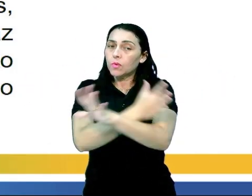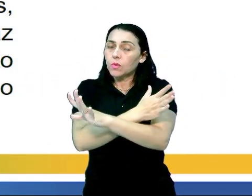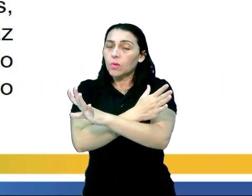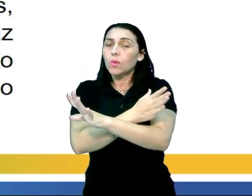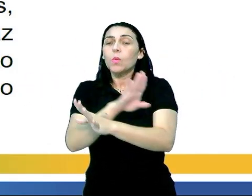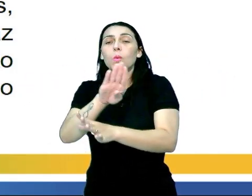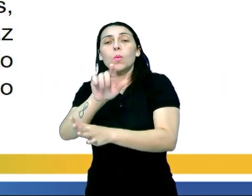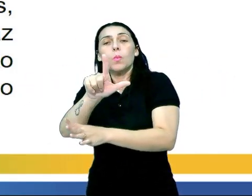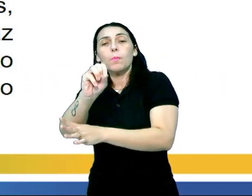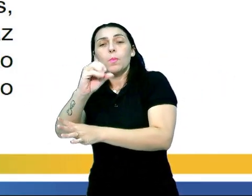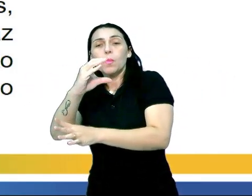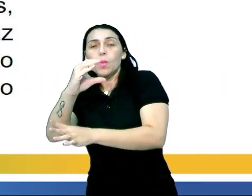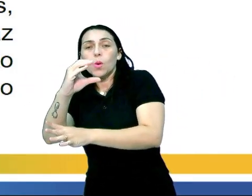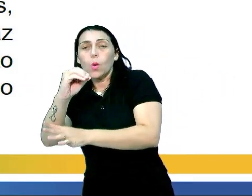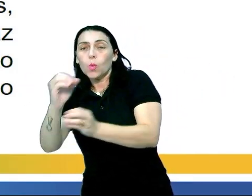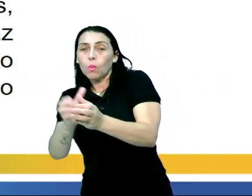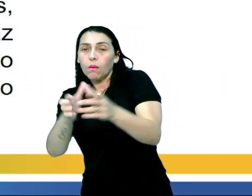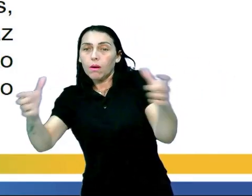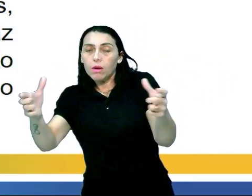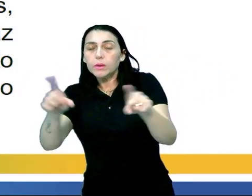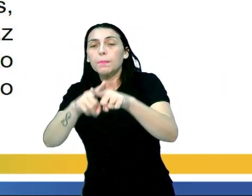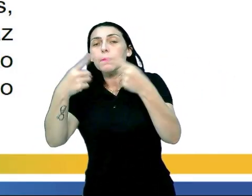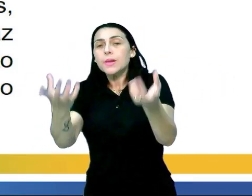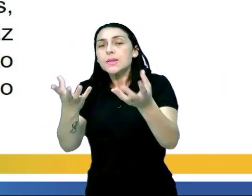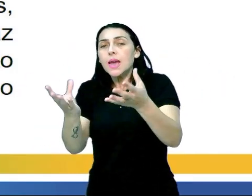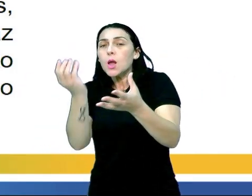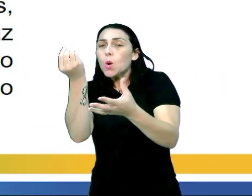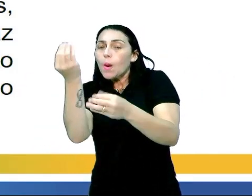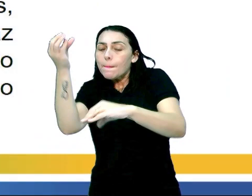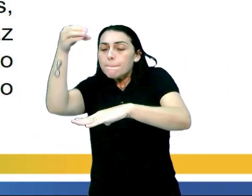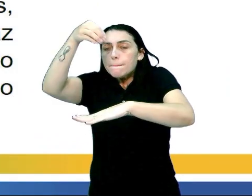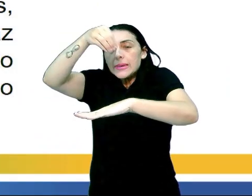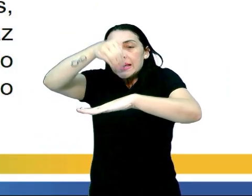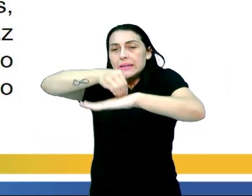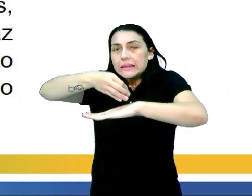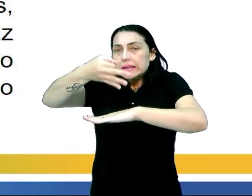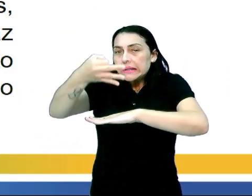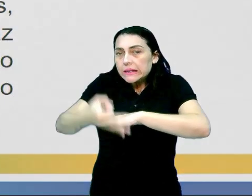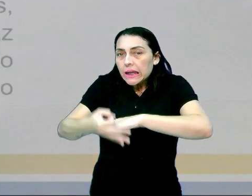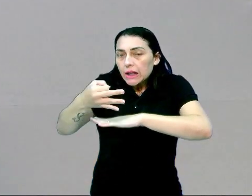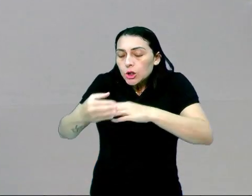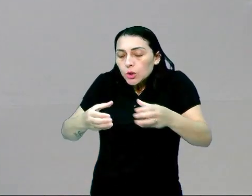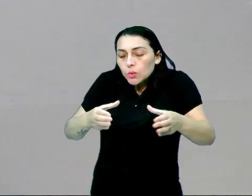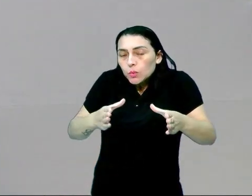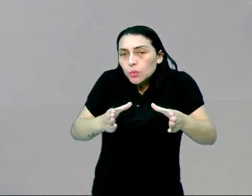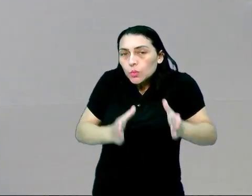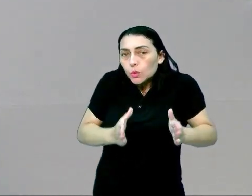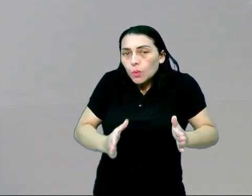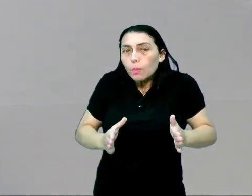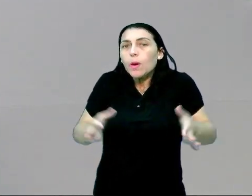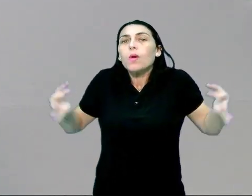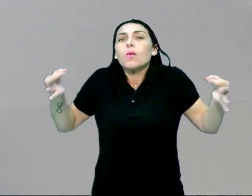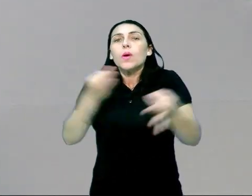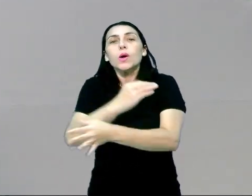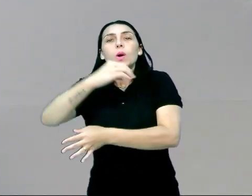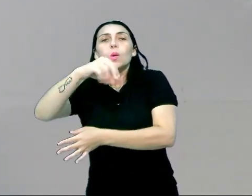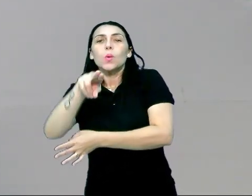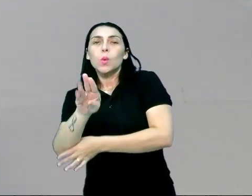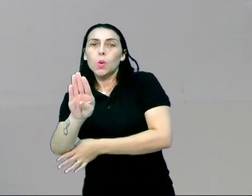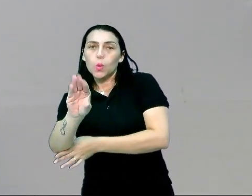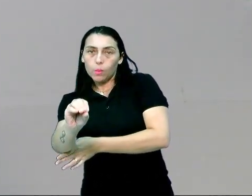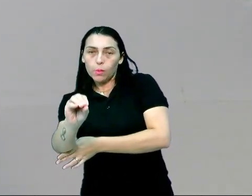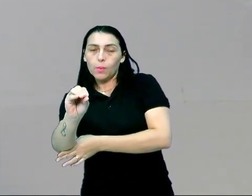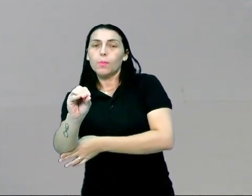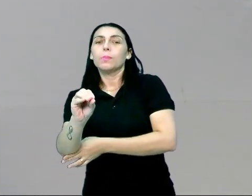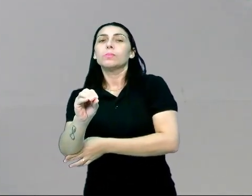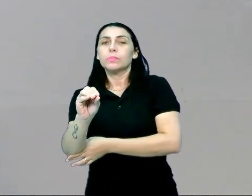um blocão. Porém, eles querem uma peça que se encaixe naquele bloco e forme um cubo. Pense que é quase formar um